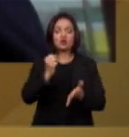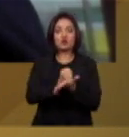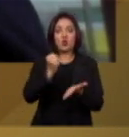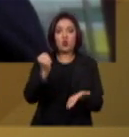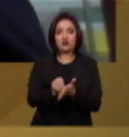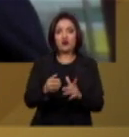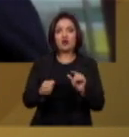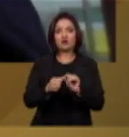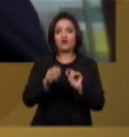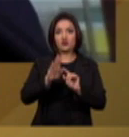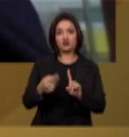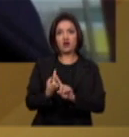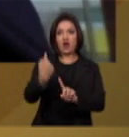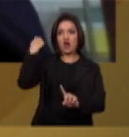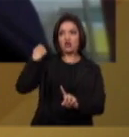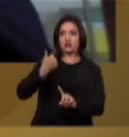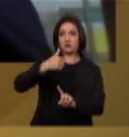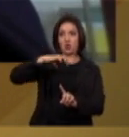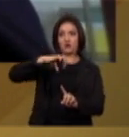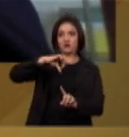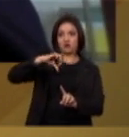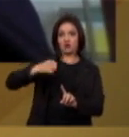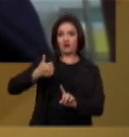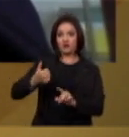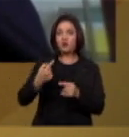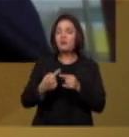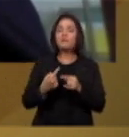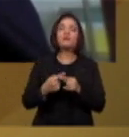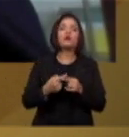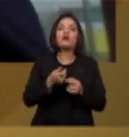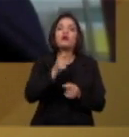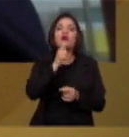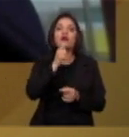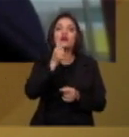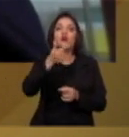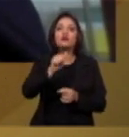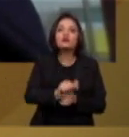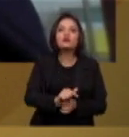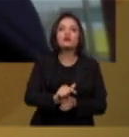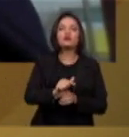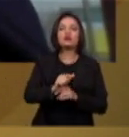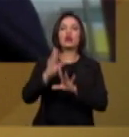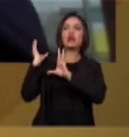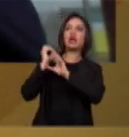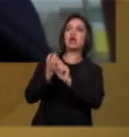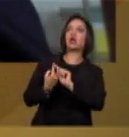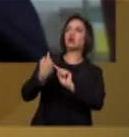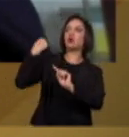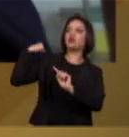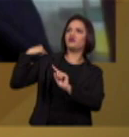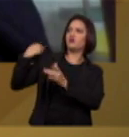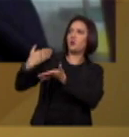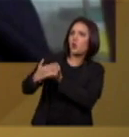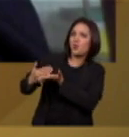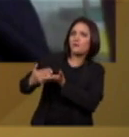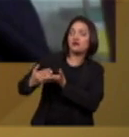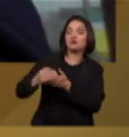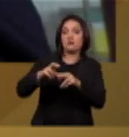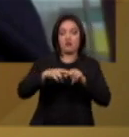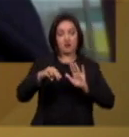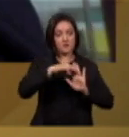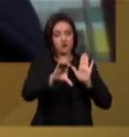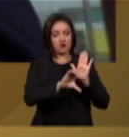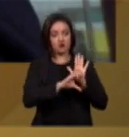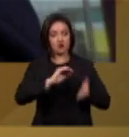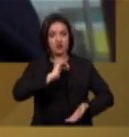subjetos do dispositivo, uma vez que ele não chegou a ser aplicado retroativamente, seja pela medida cautelar proferida pelo STF, seja